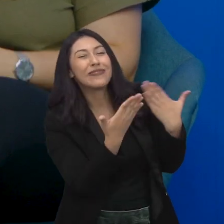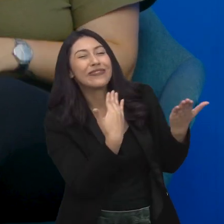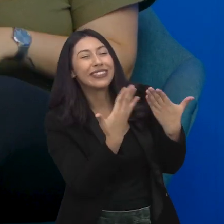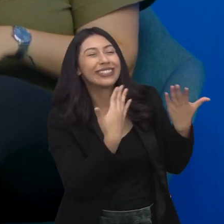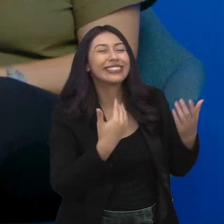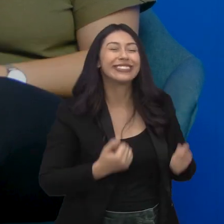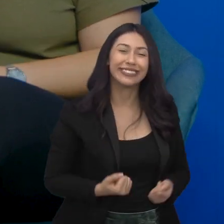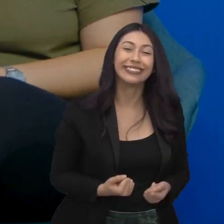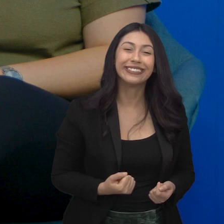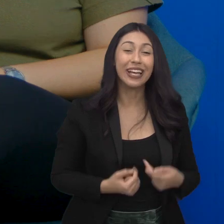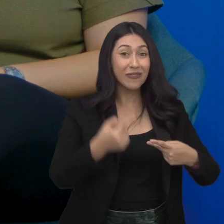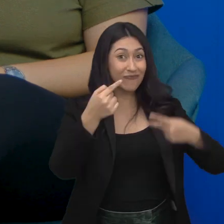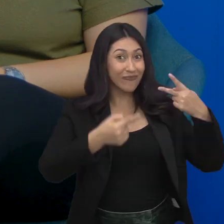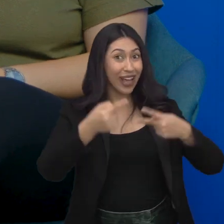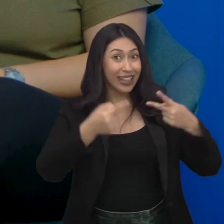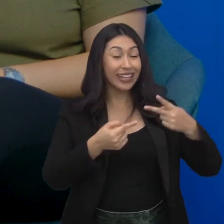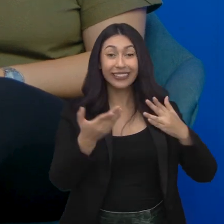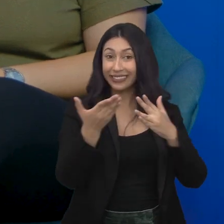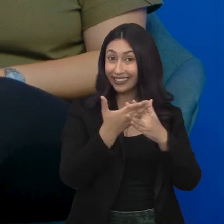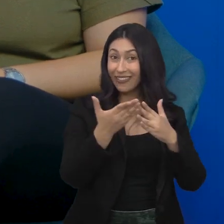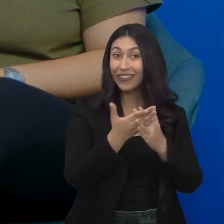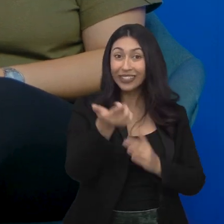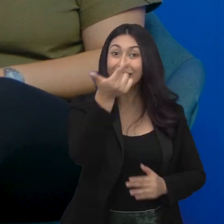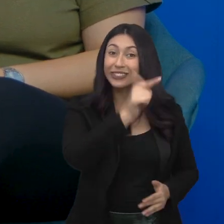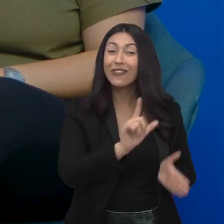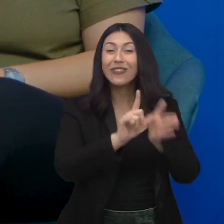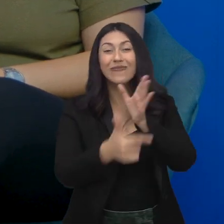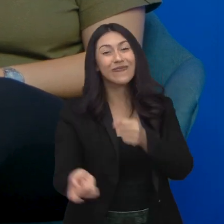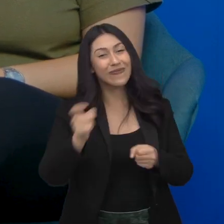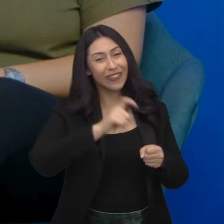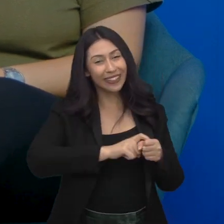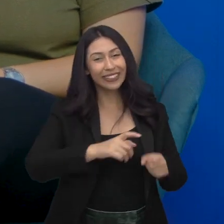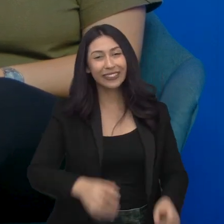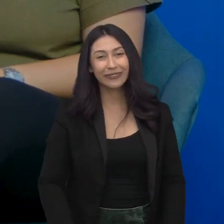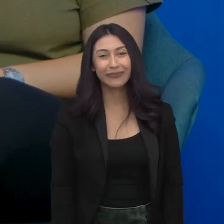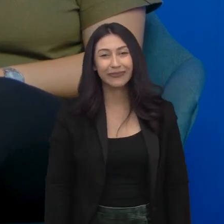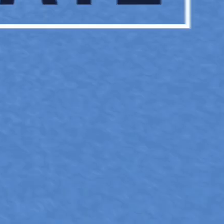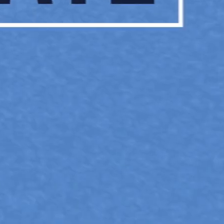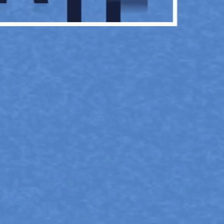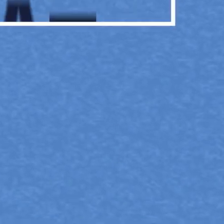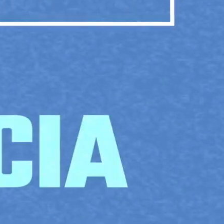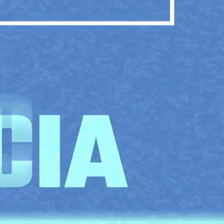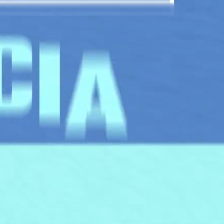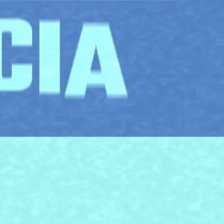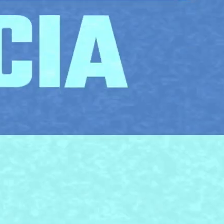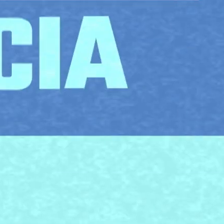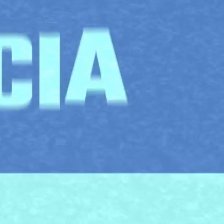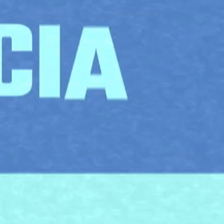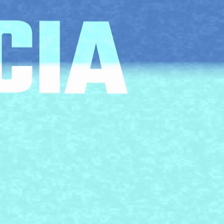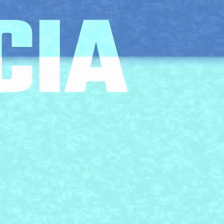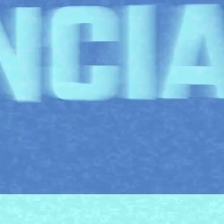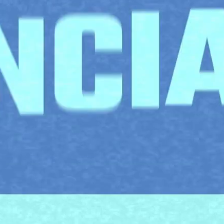papo. Gente, Sobre Política faz mais um rápido intervalo e a gente já volta.